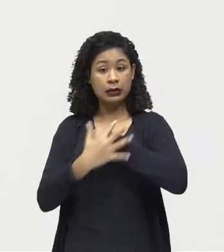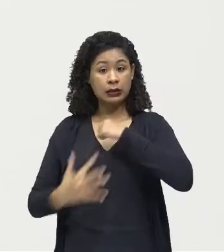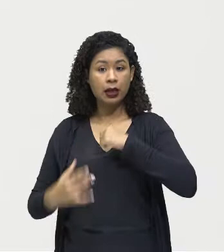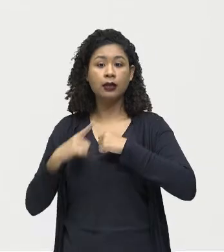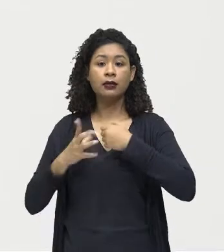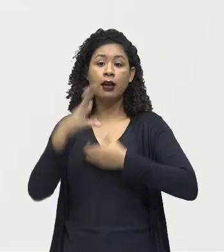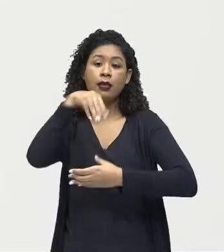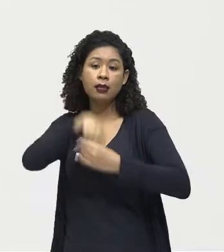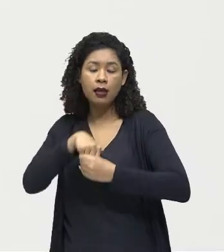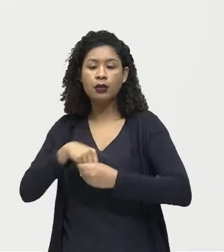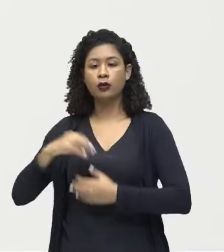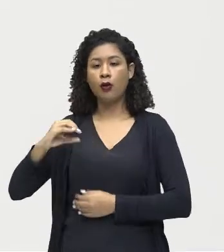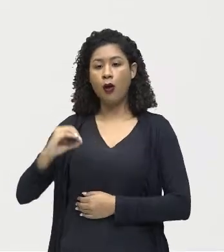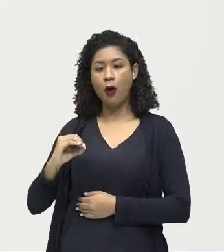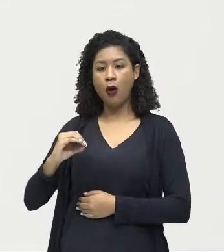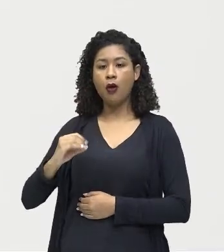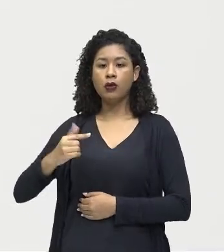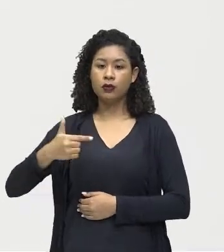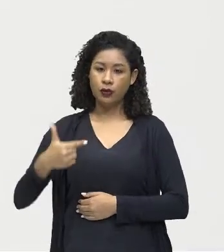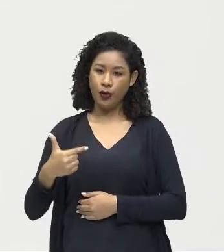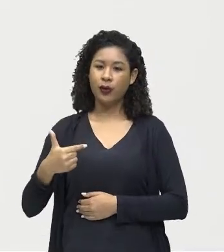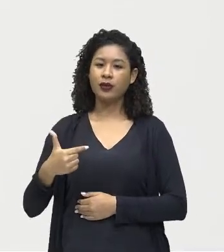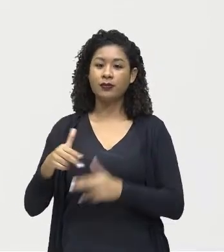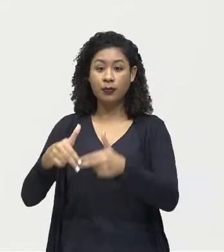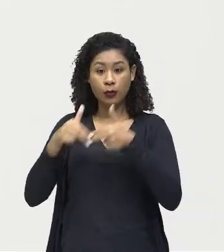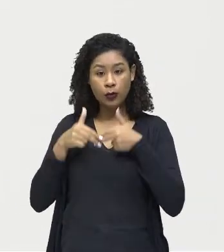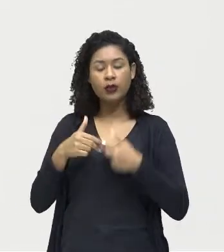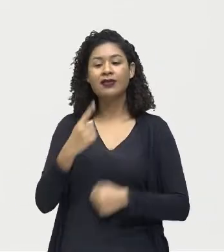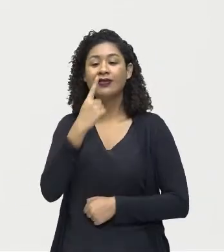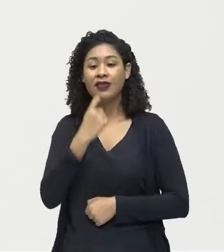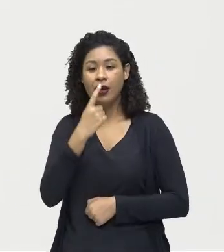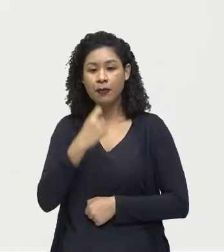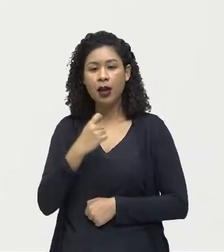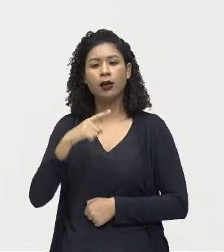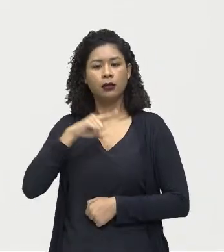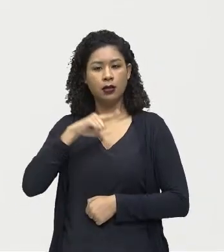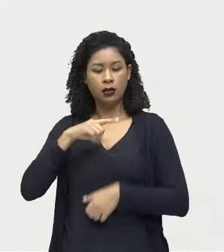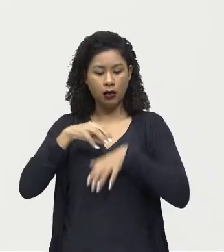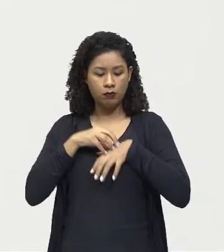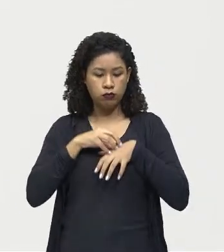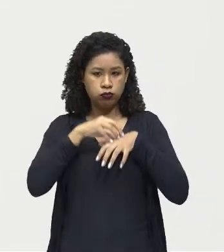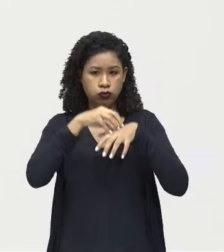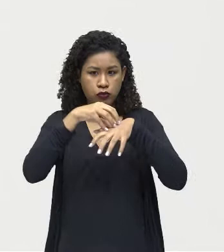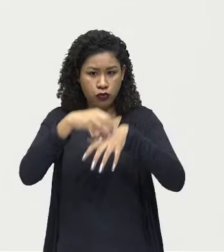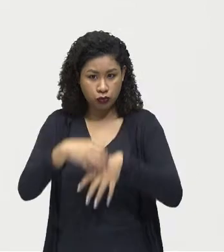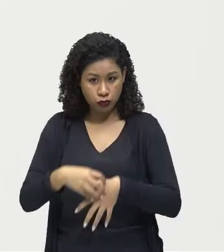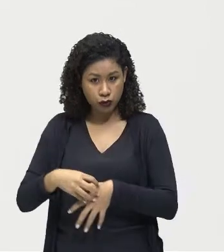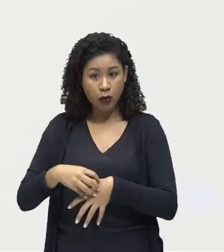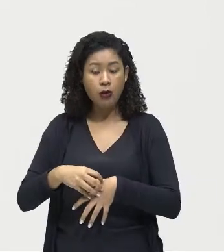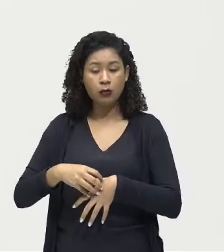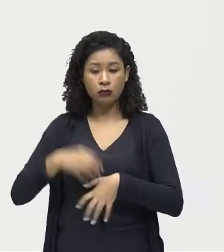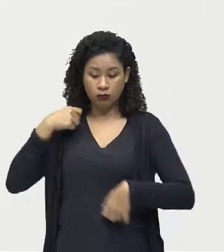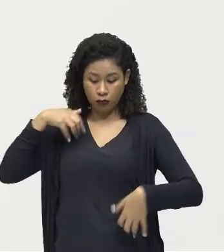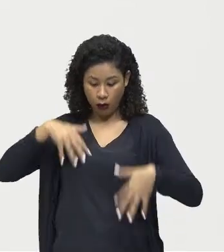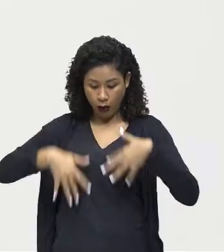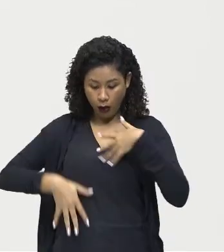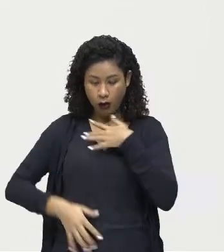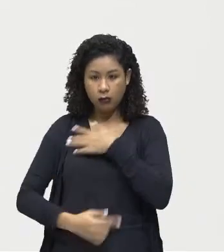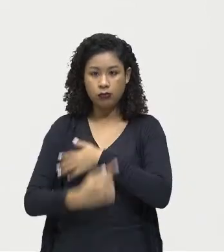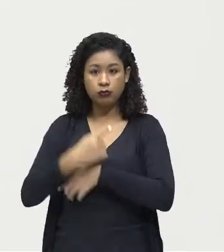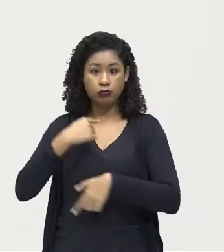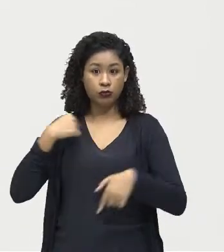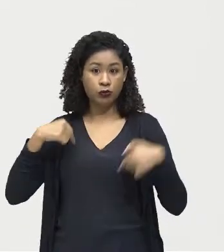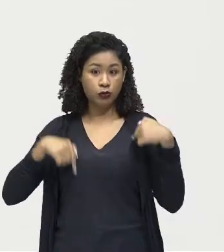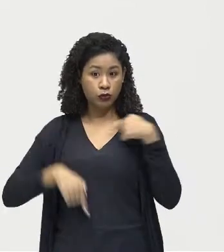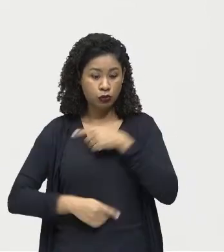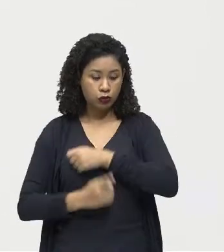oxigênio. Então, aquele sangue rico em oxigênio, ele é transportado pela artéria. Além da artéria, temos também as